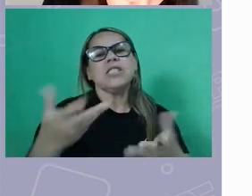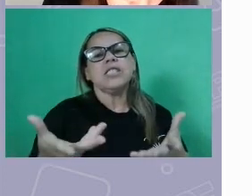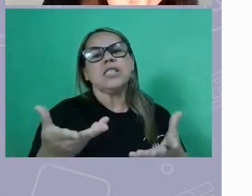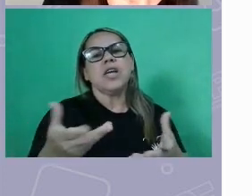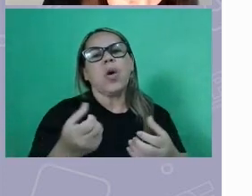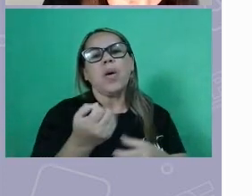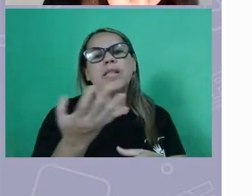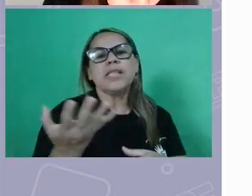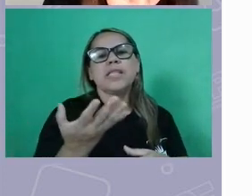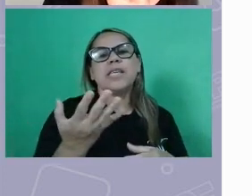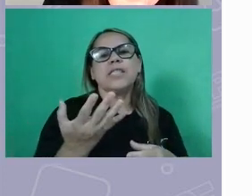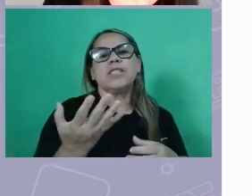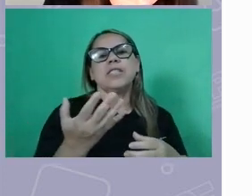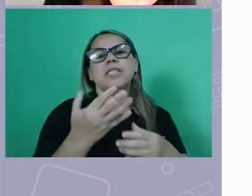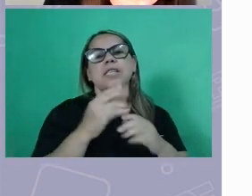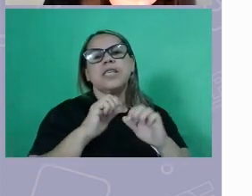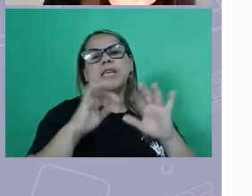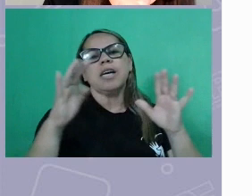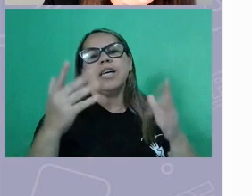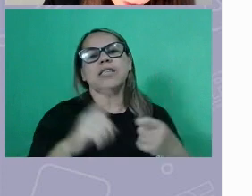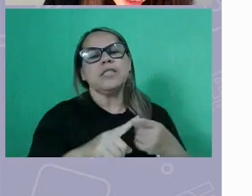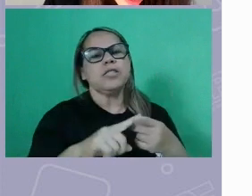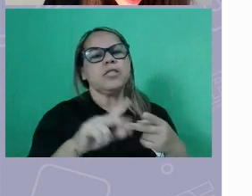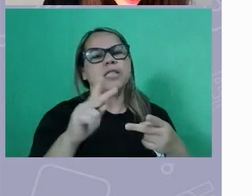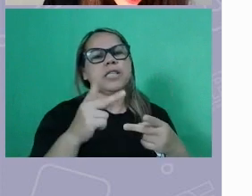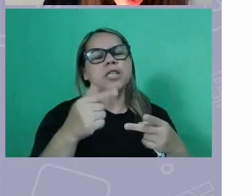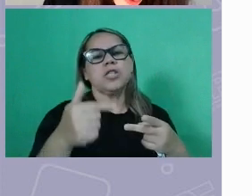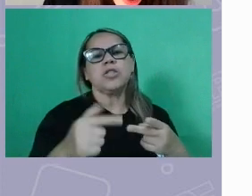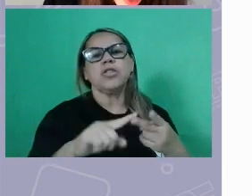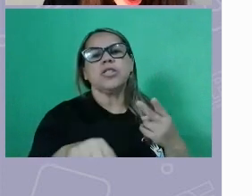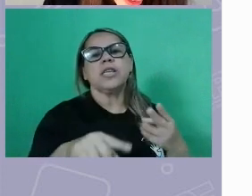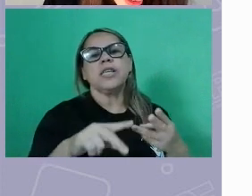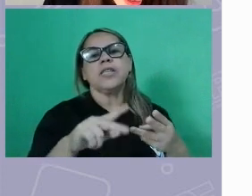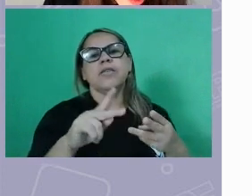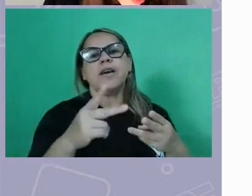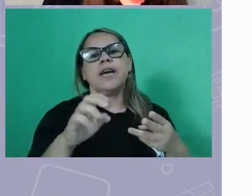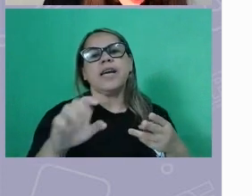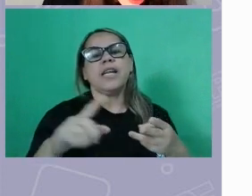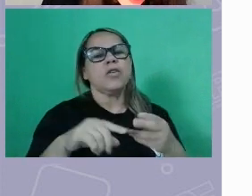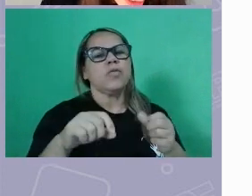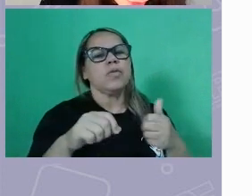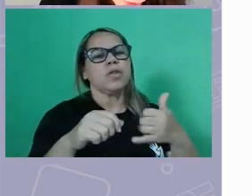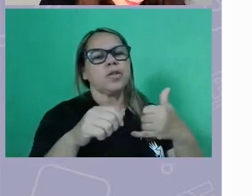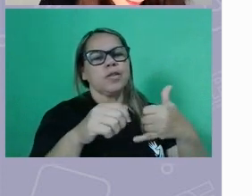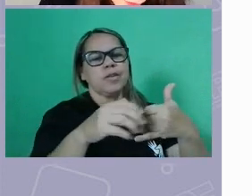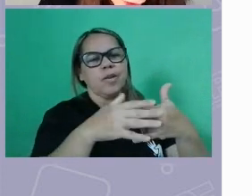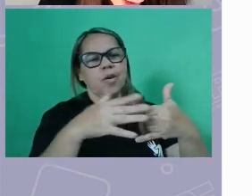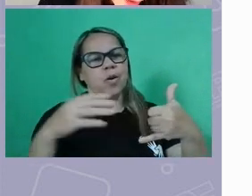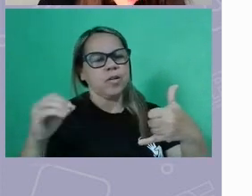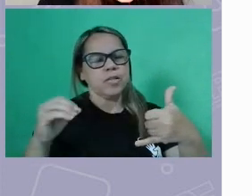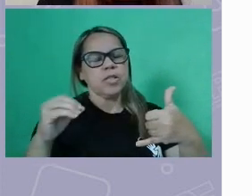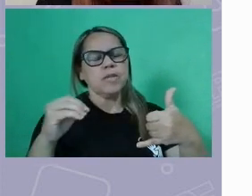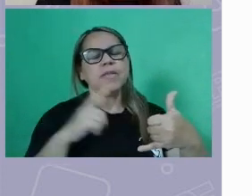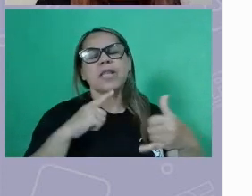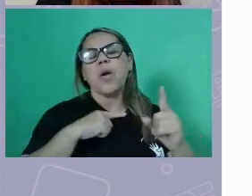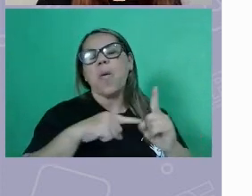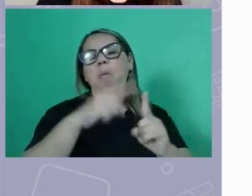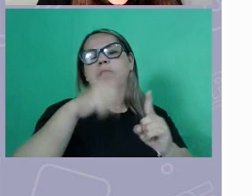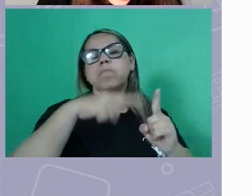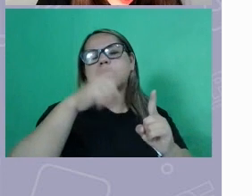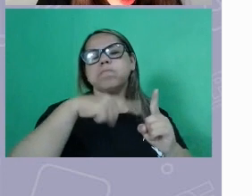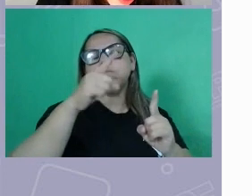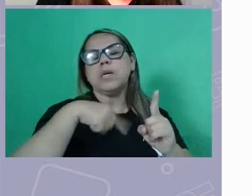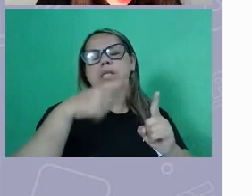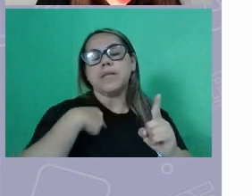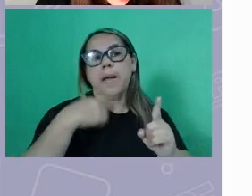hidrogênio hélio e oxigênio são submetidas a um aumento de temperatura o técnico